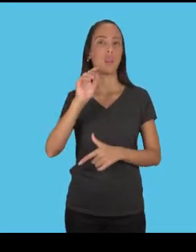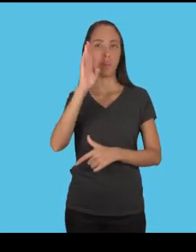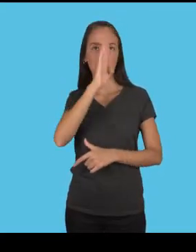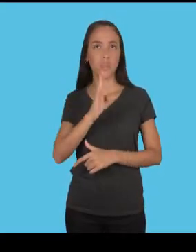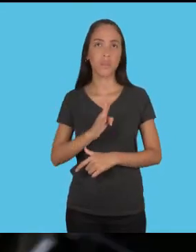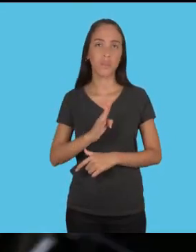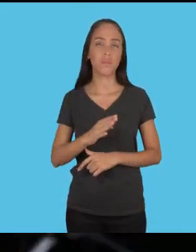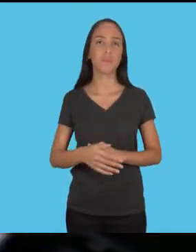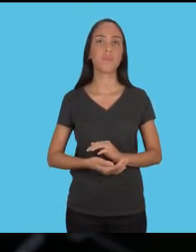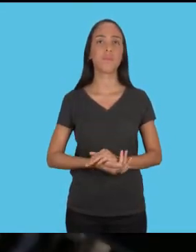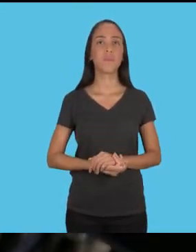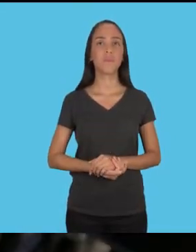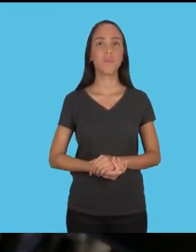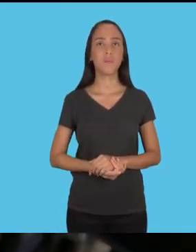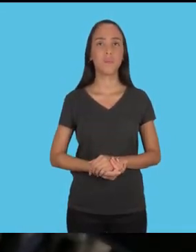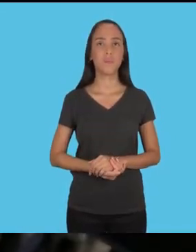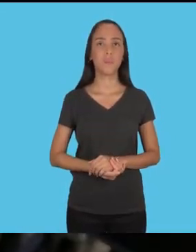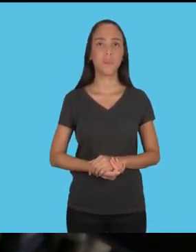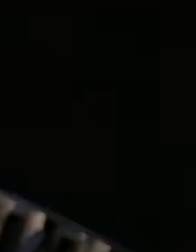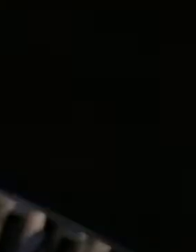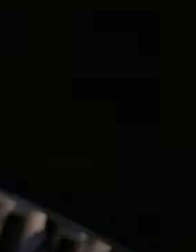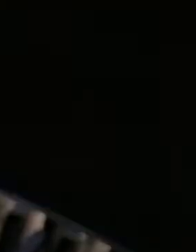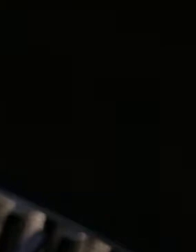saúde no Brasil.